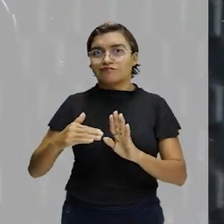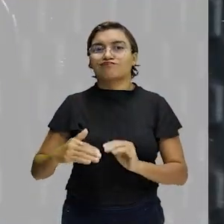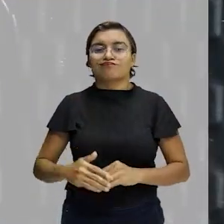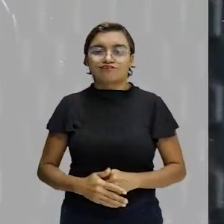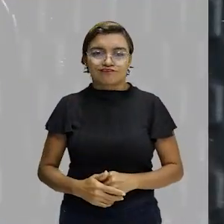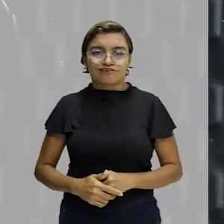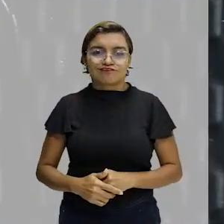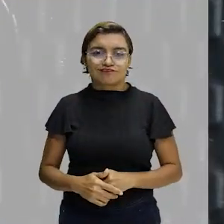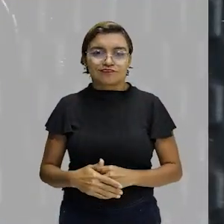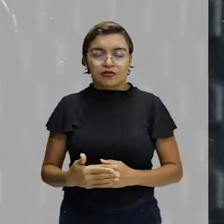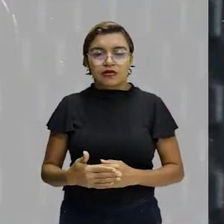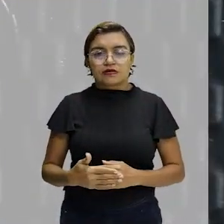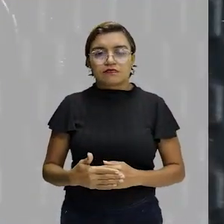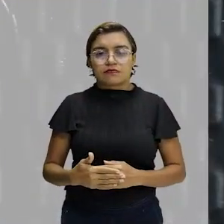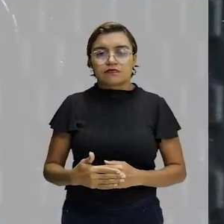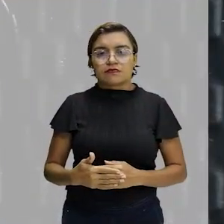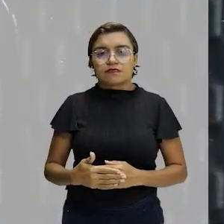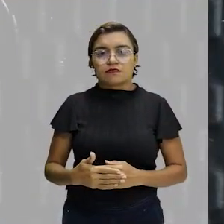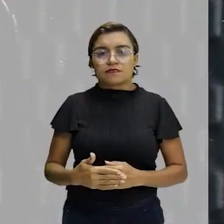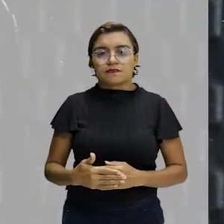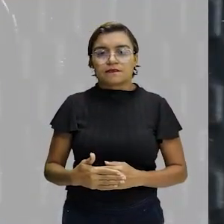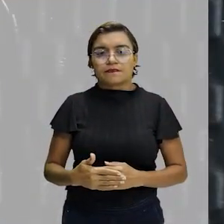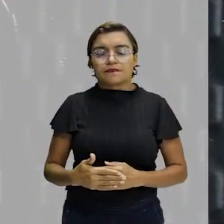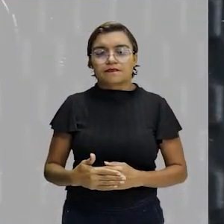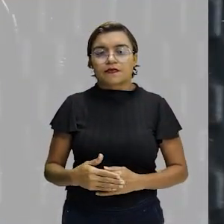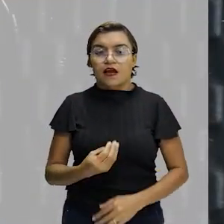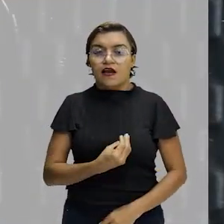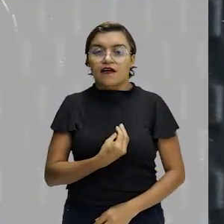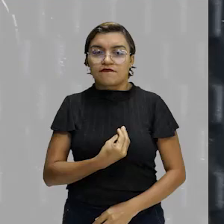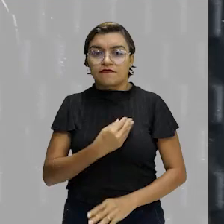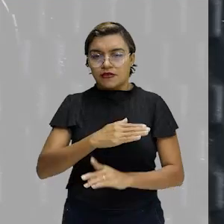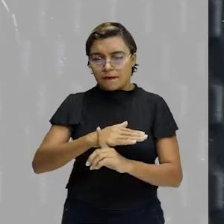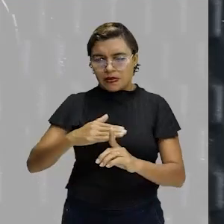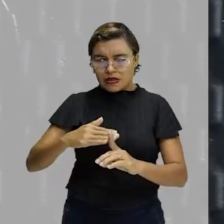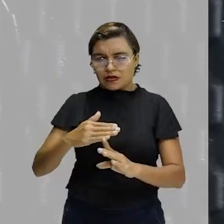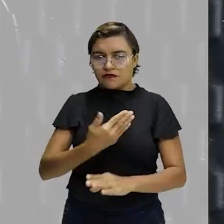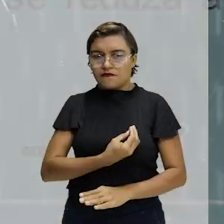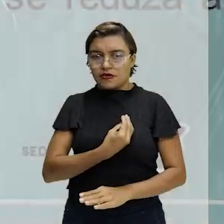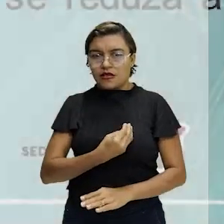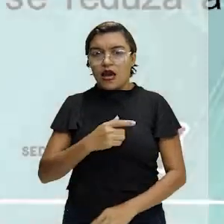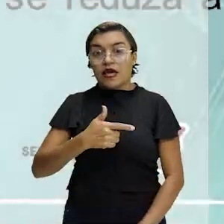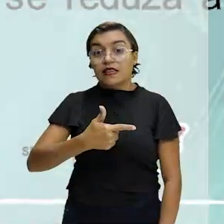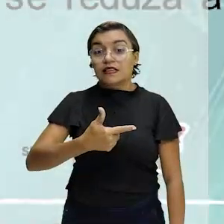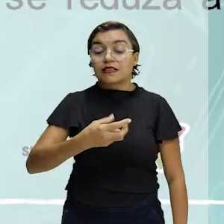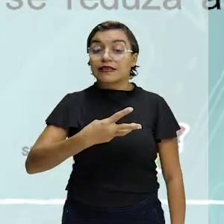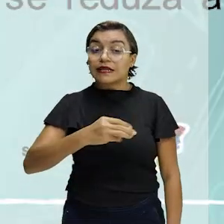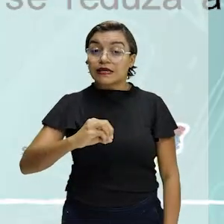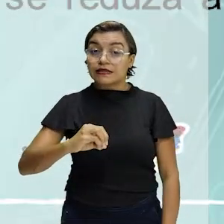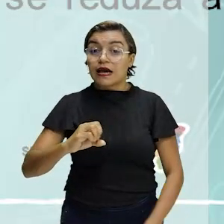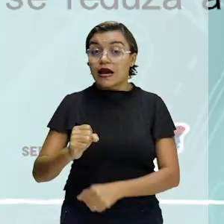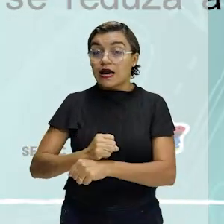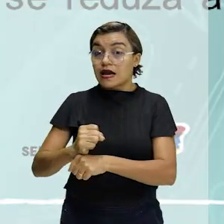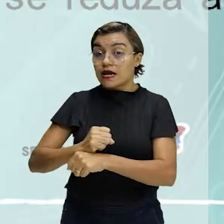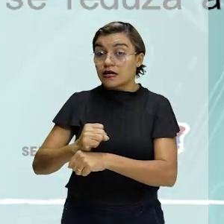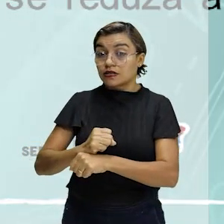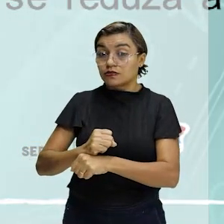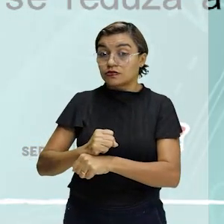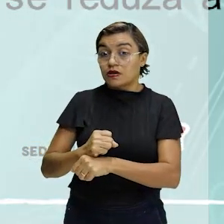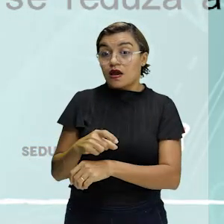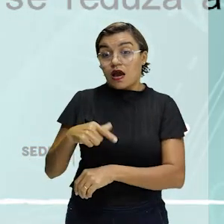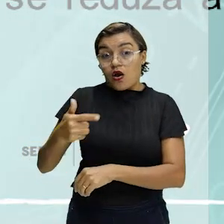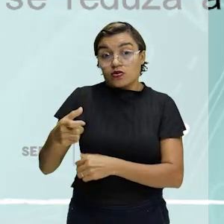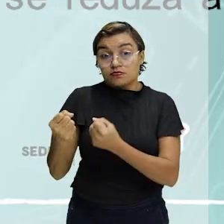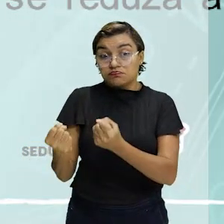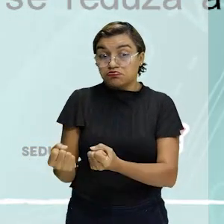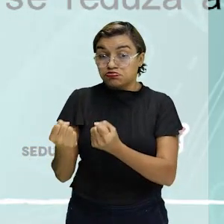metade. A meia-vida do césio-137 é de 30 anos. E a quantidade restante de massa de